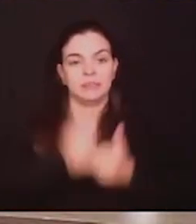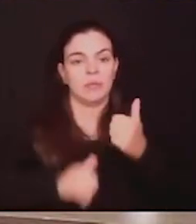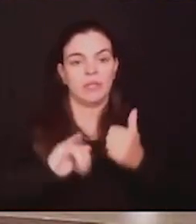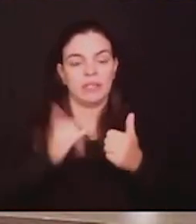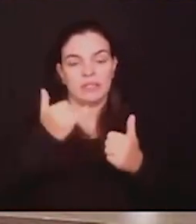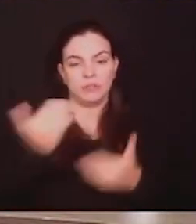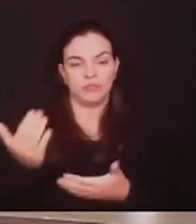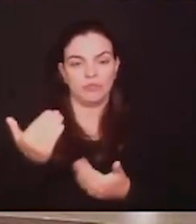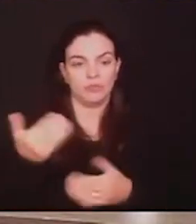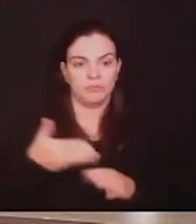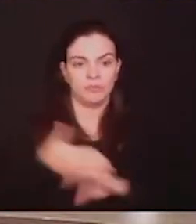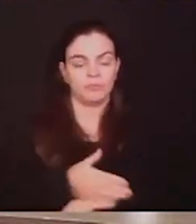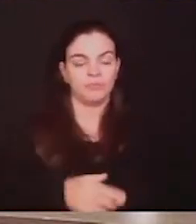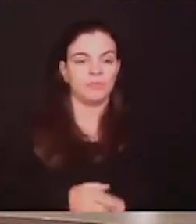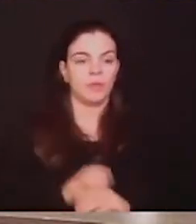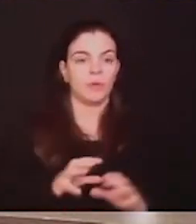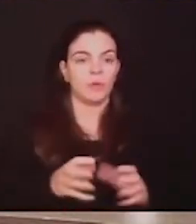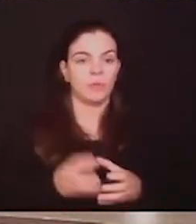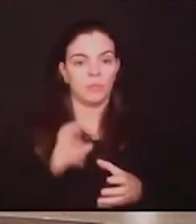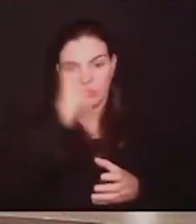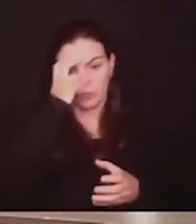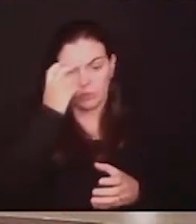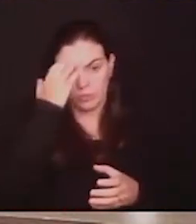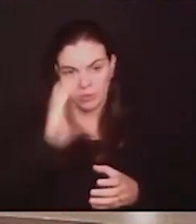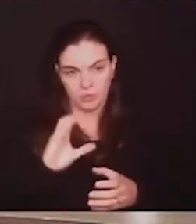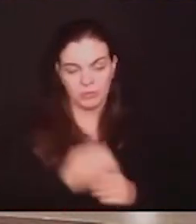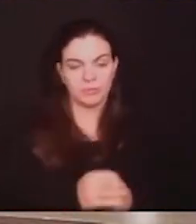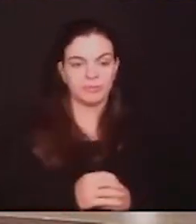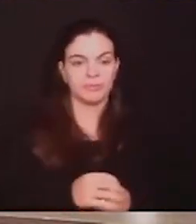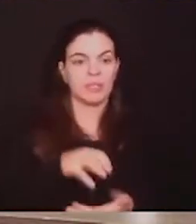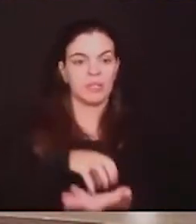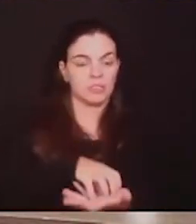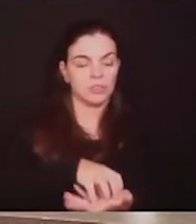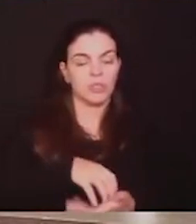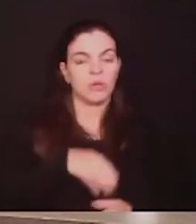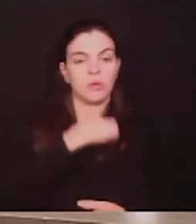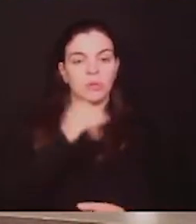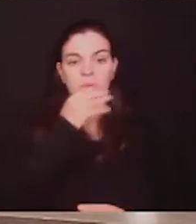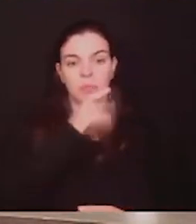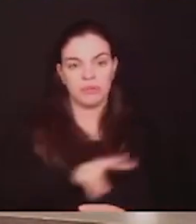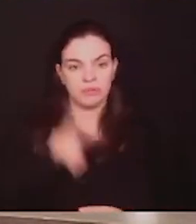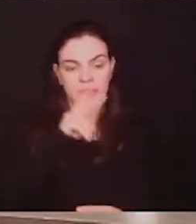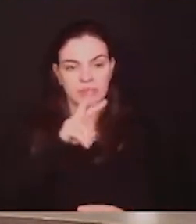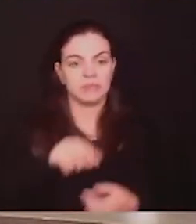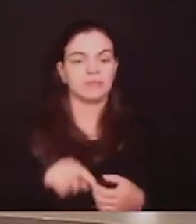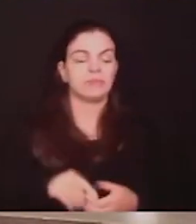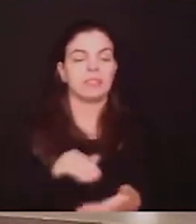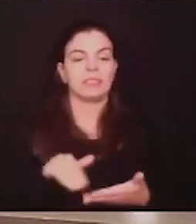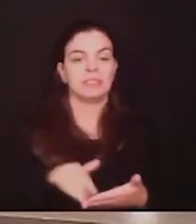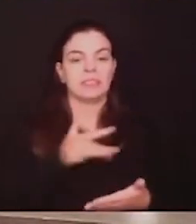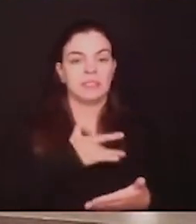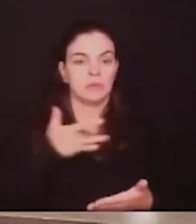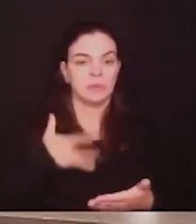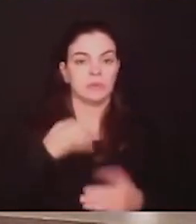Fundação Cultural de Curitiba da Regional Boa Vista da secretaria de saúde da secretaria de educação e também meus